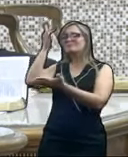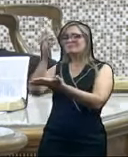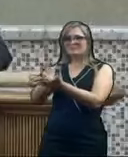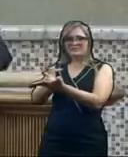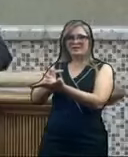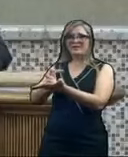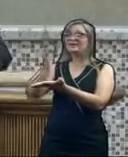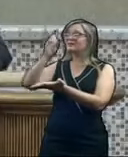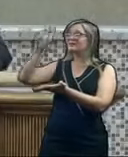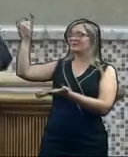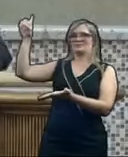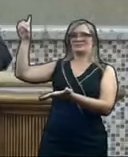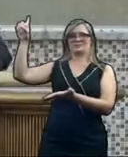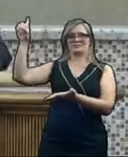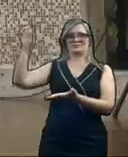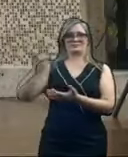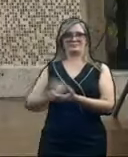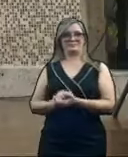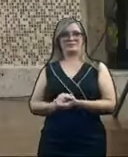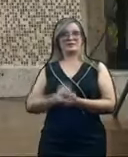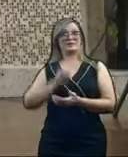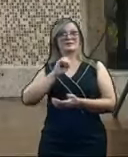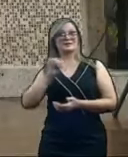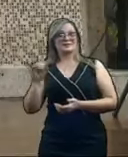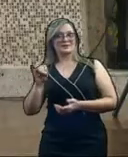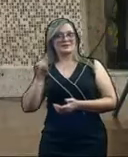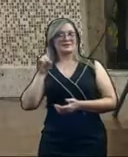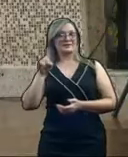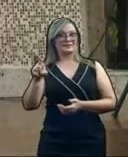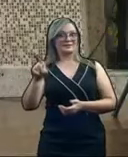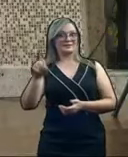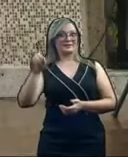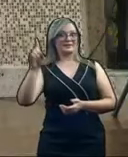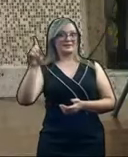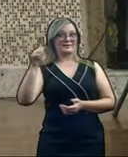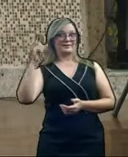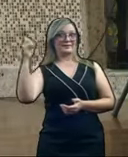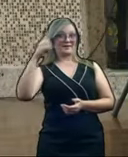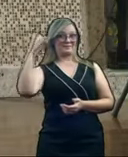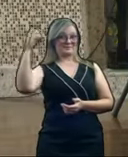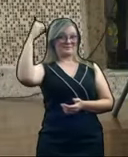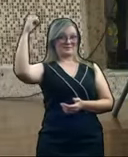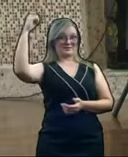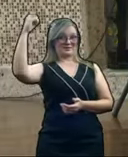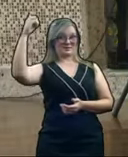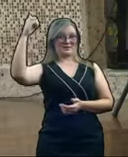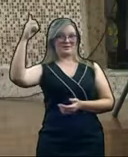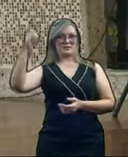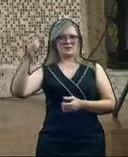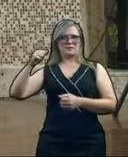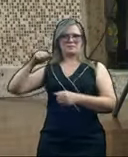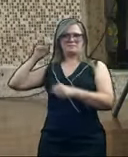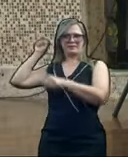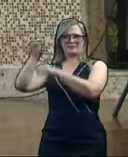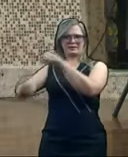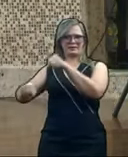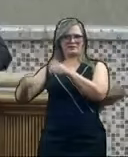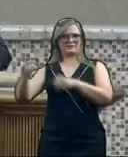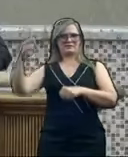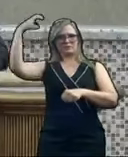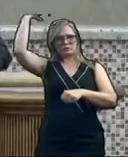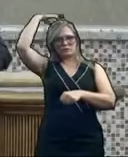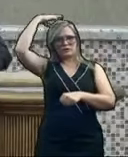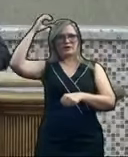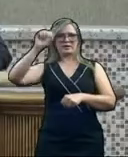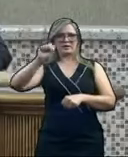não dá para você almoçar você Davi avançasse talvez eu não teria sido Rei tão vitorioso como ele